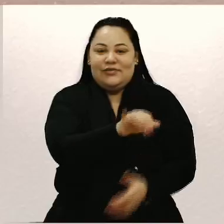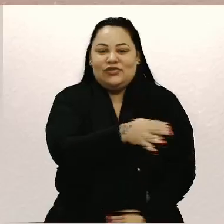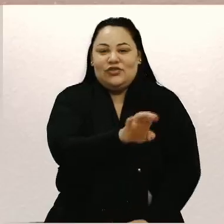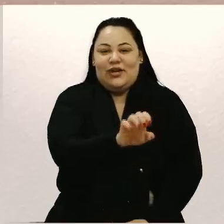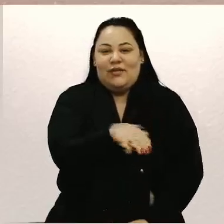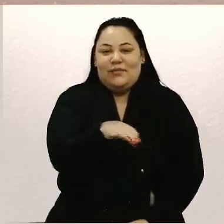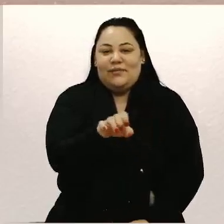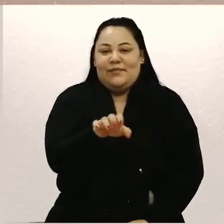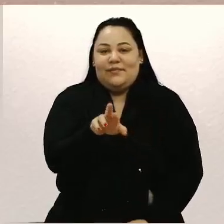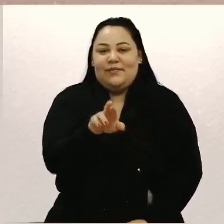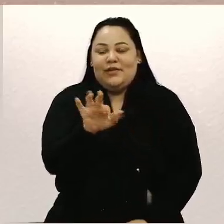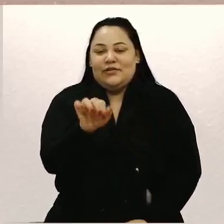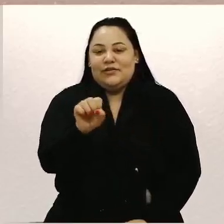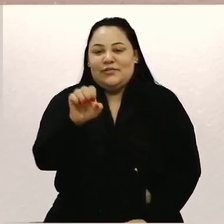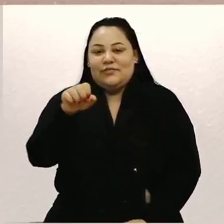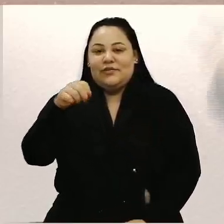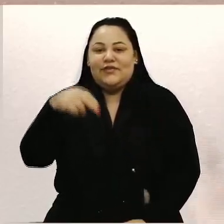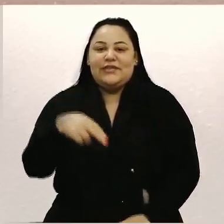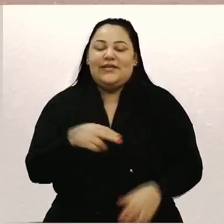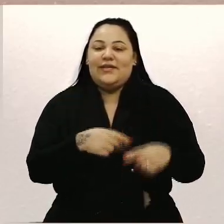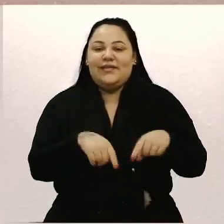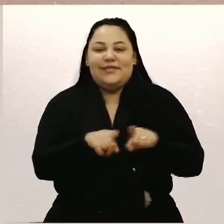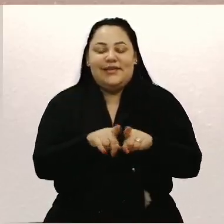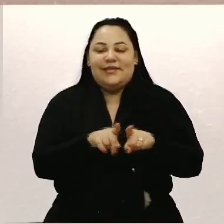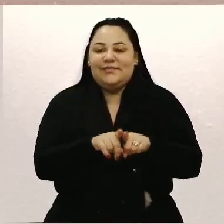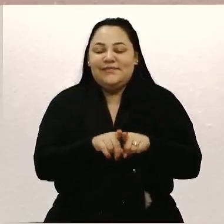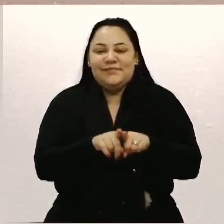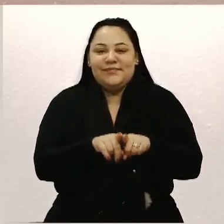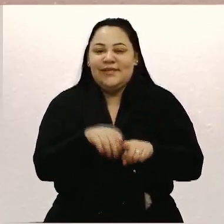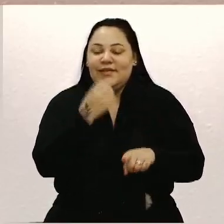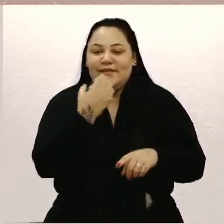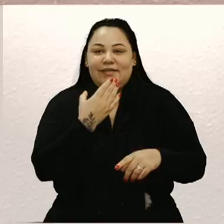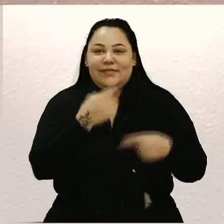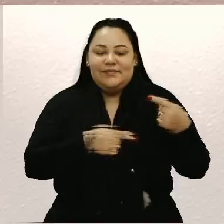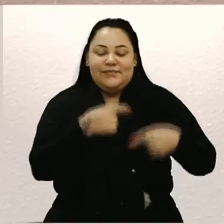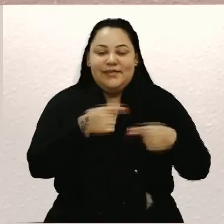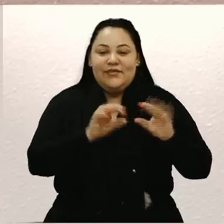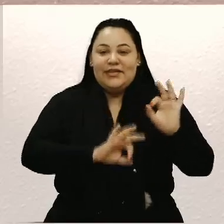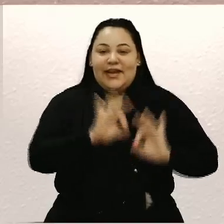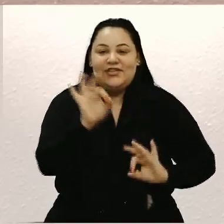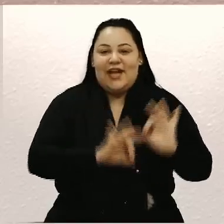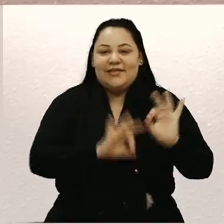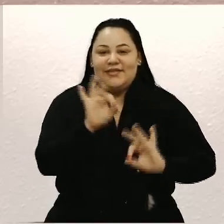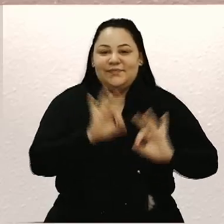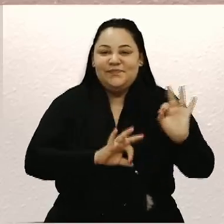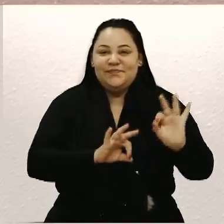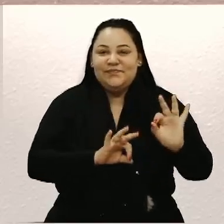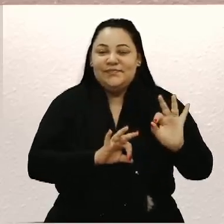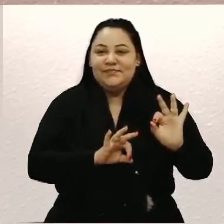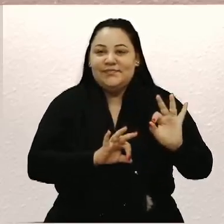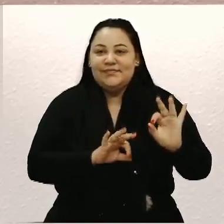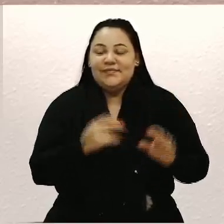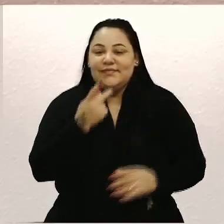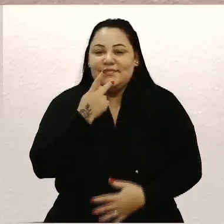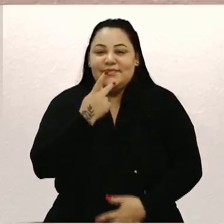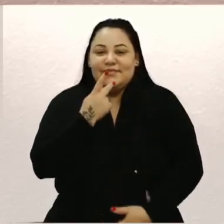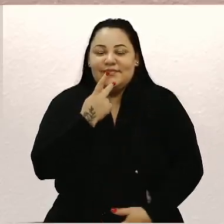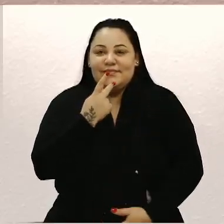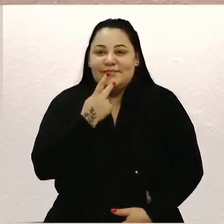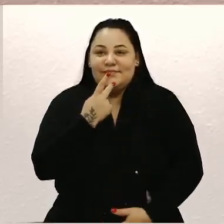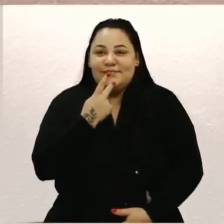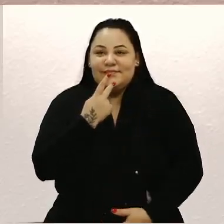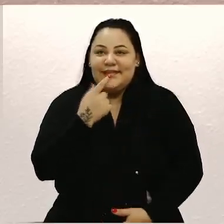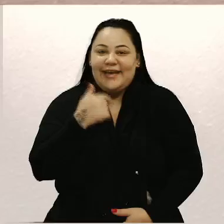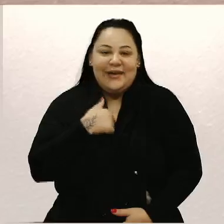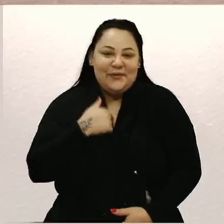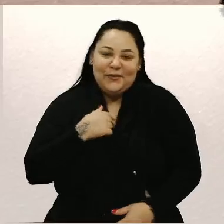Hoffmann Tequila. Que bom te ter aqui, que bom a gente poder discutir esse projeto, que bom a gente falar desse tema tão importante. Estou muito distante de ser uma